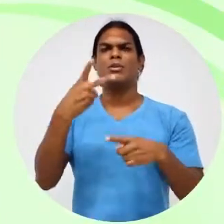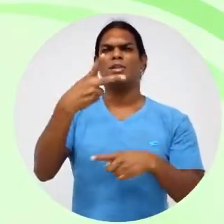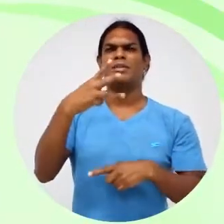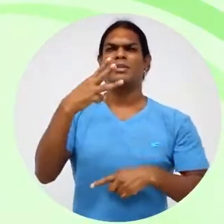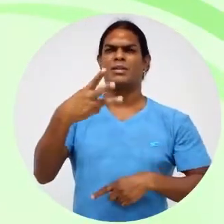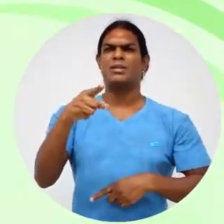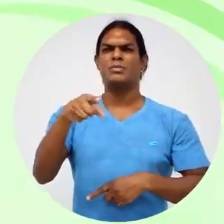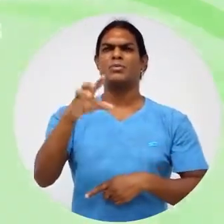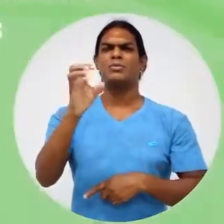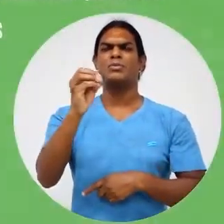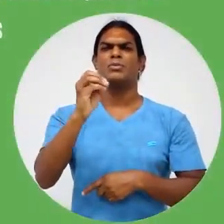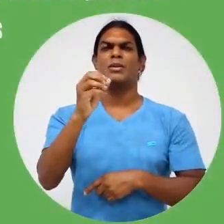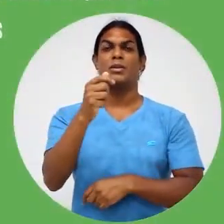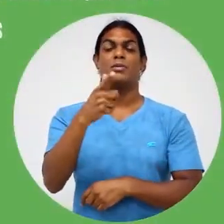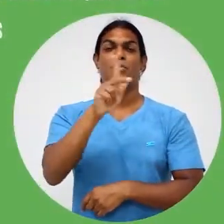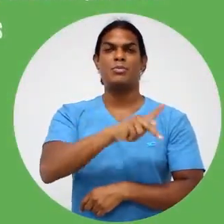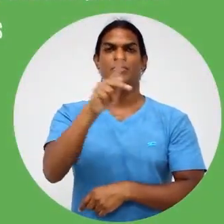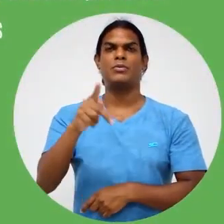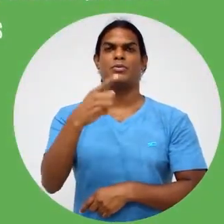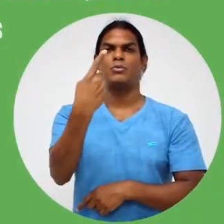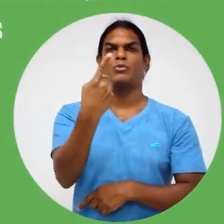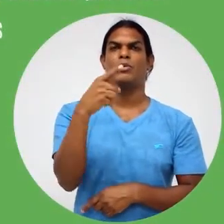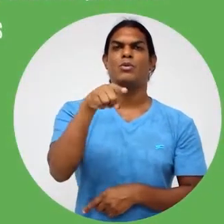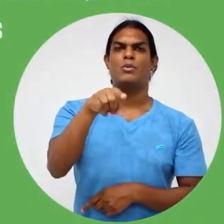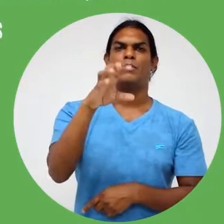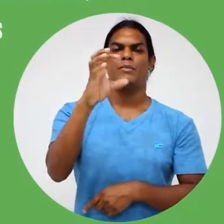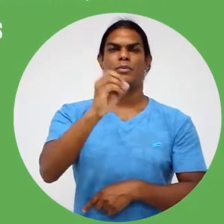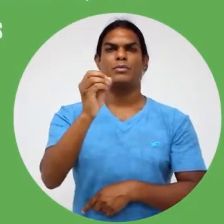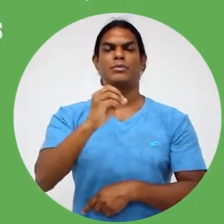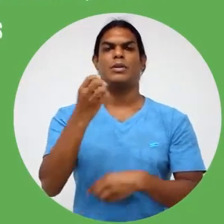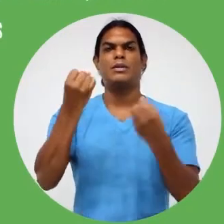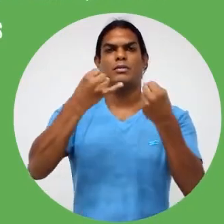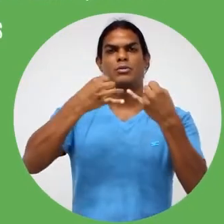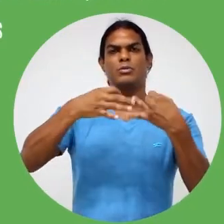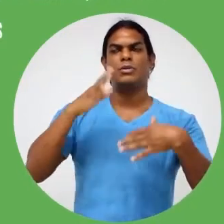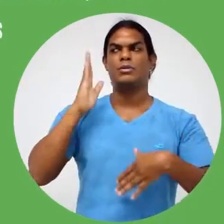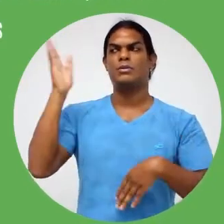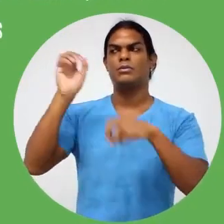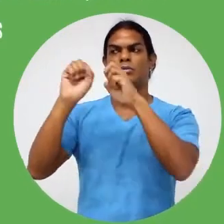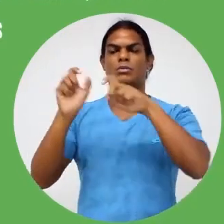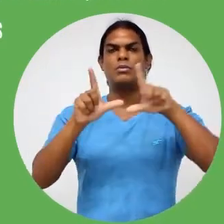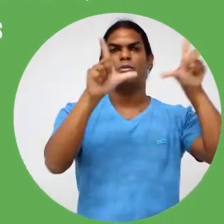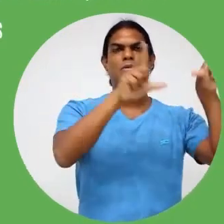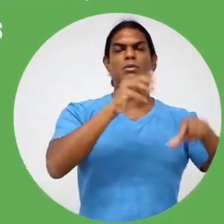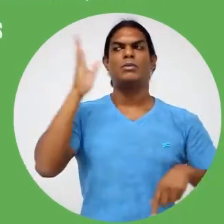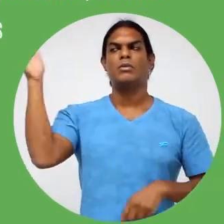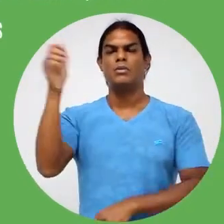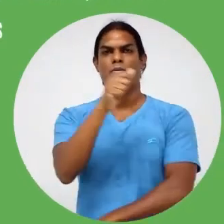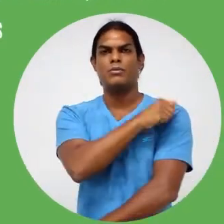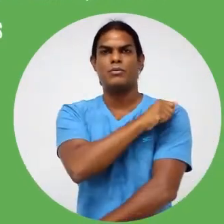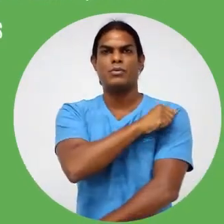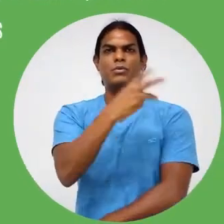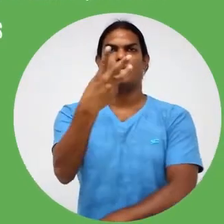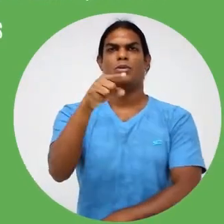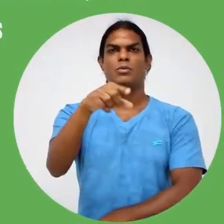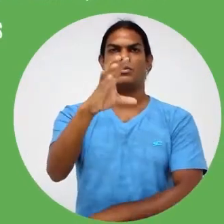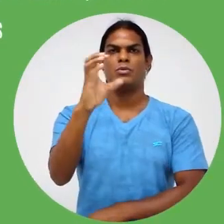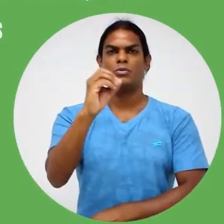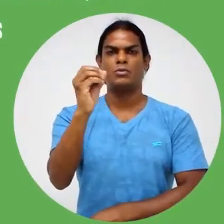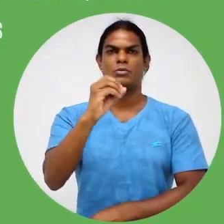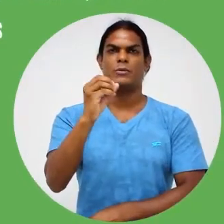como é que é isso? Então, conforme está aí especificado no nosso quadro, o aluno 3.0 é aquele que transita